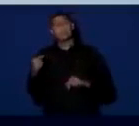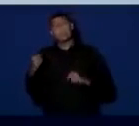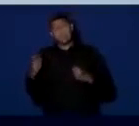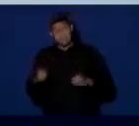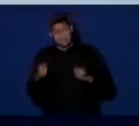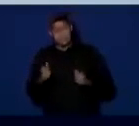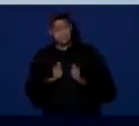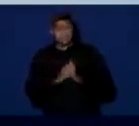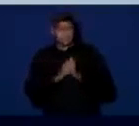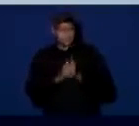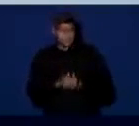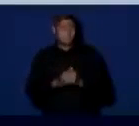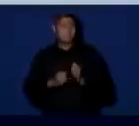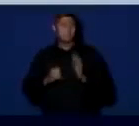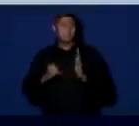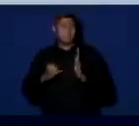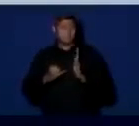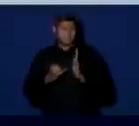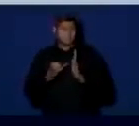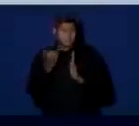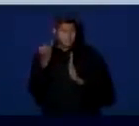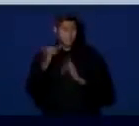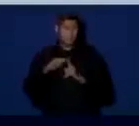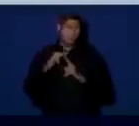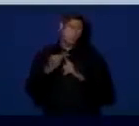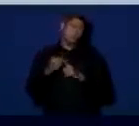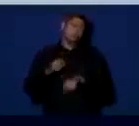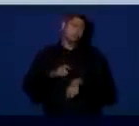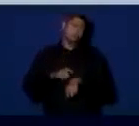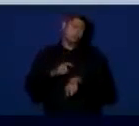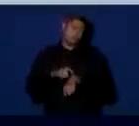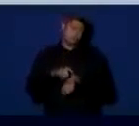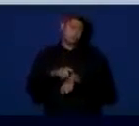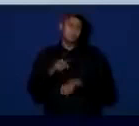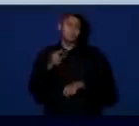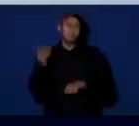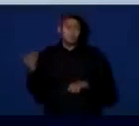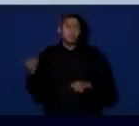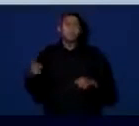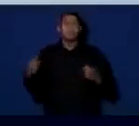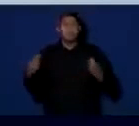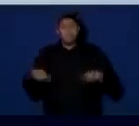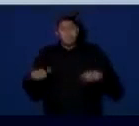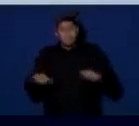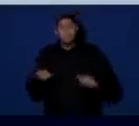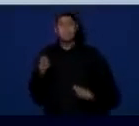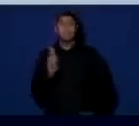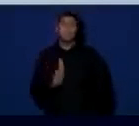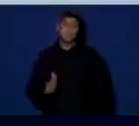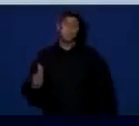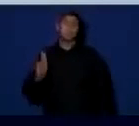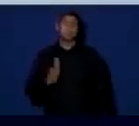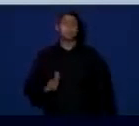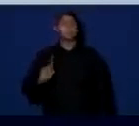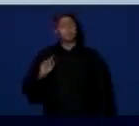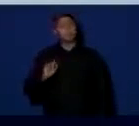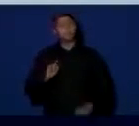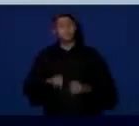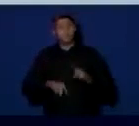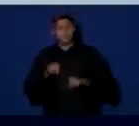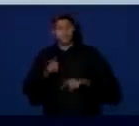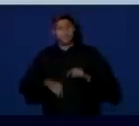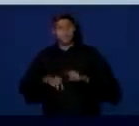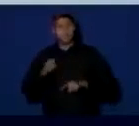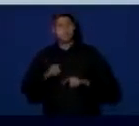que lidar com a inflação alta por mais tempo e que vá ser necessário se utilizar do instrumento de